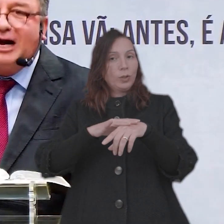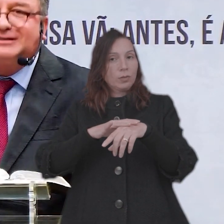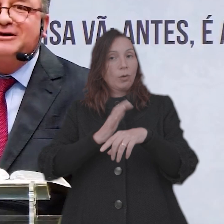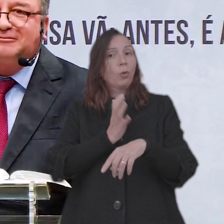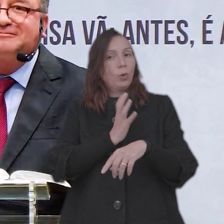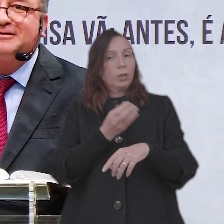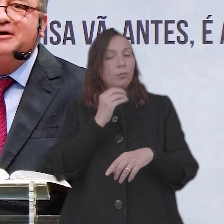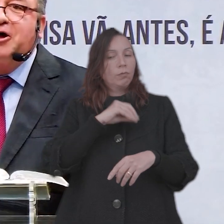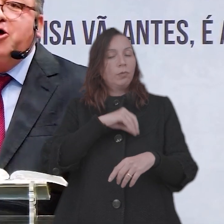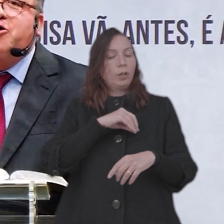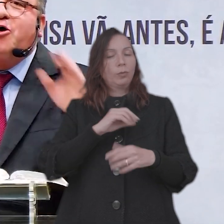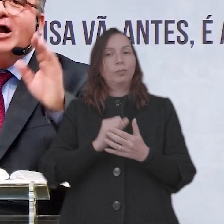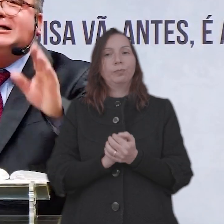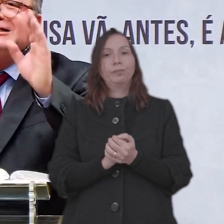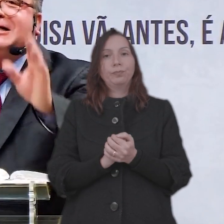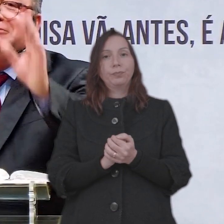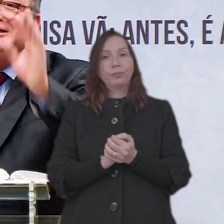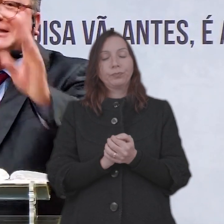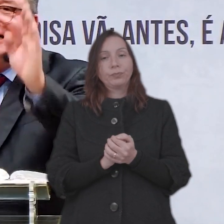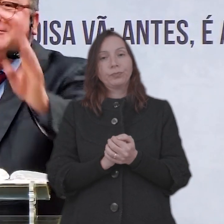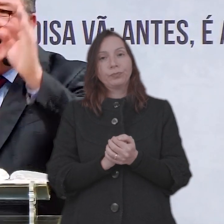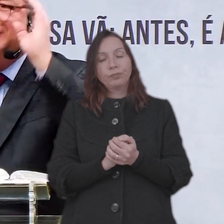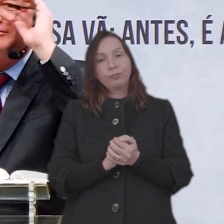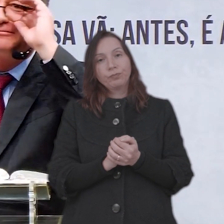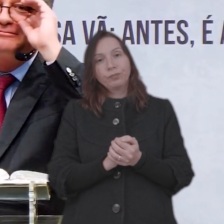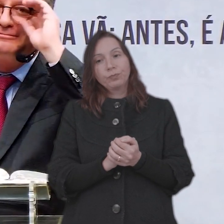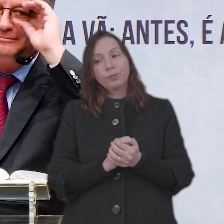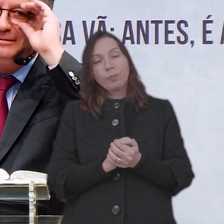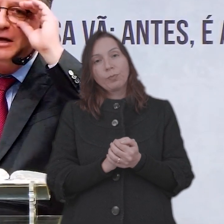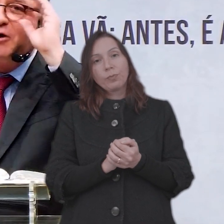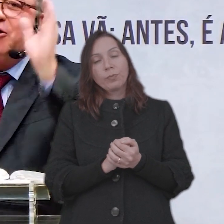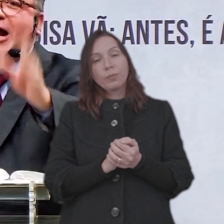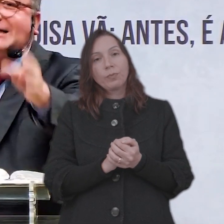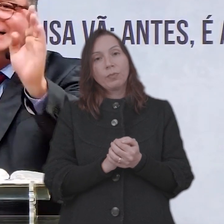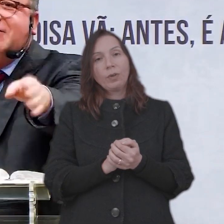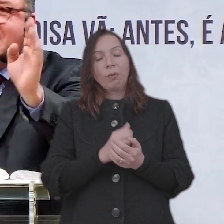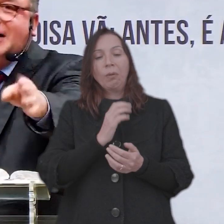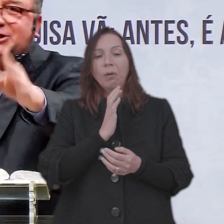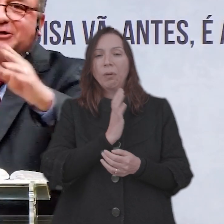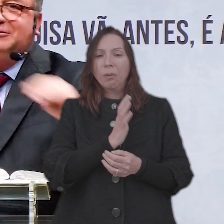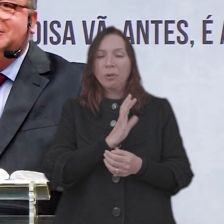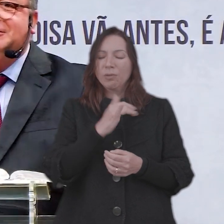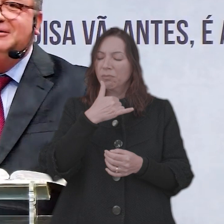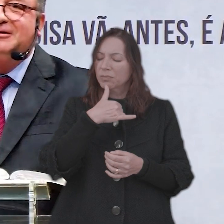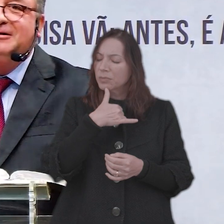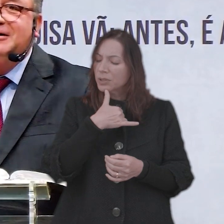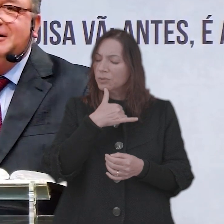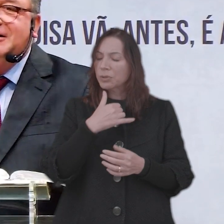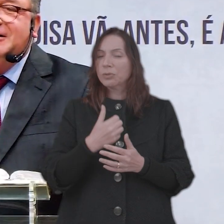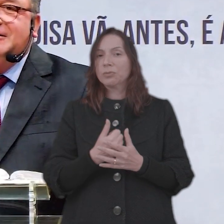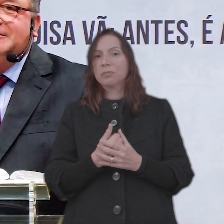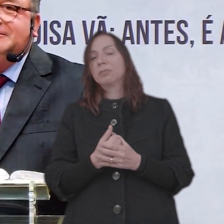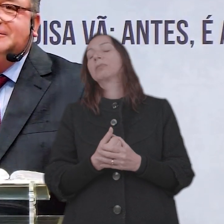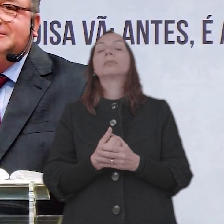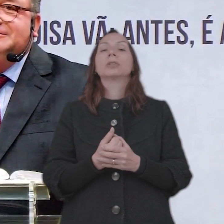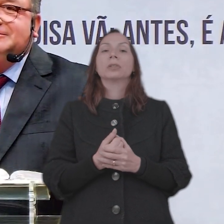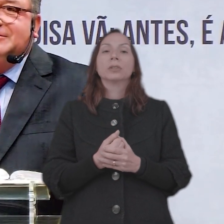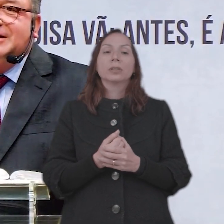Enfraquecimento do coração. Coração desanimado. Coração abatido.